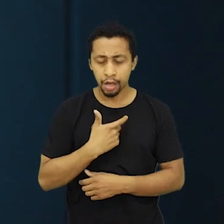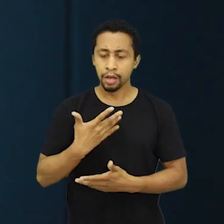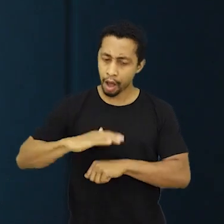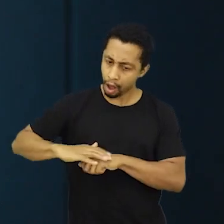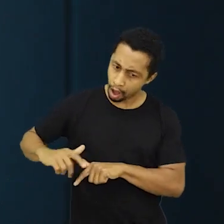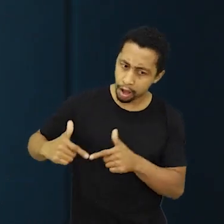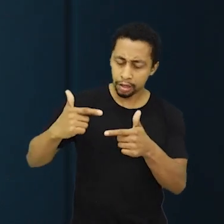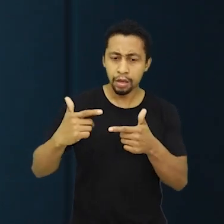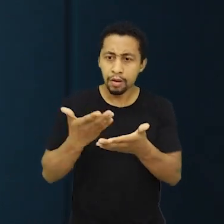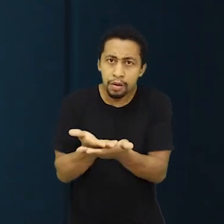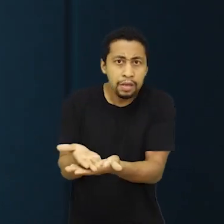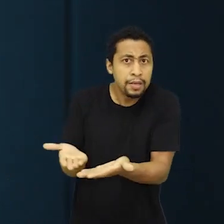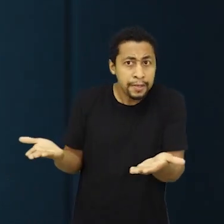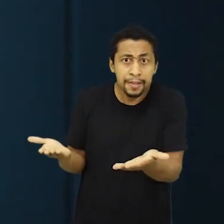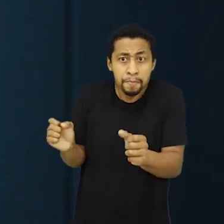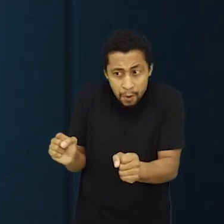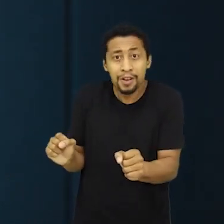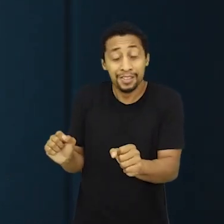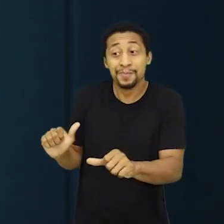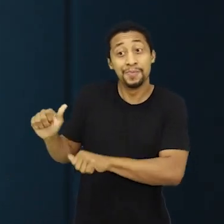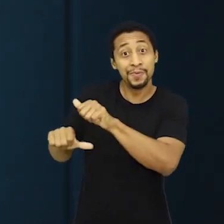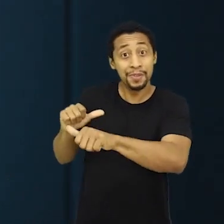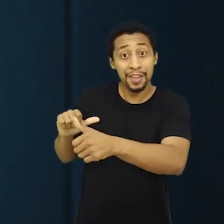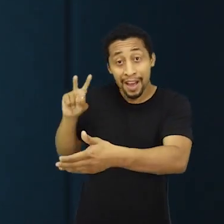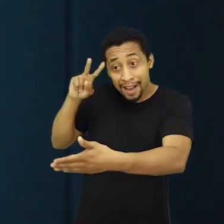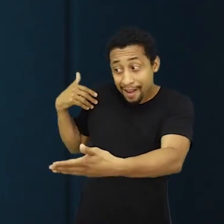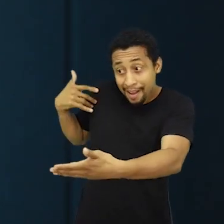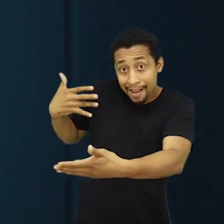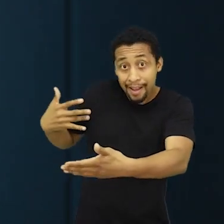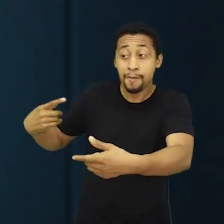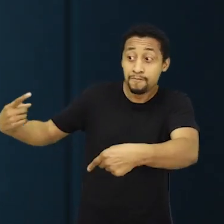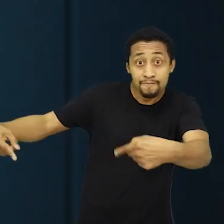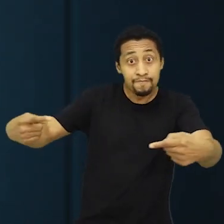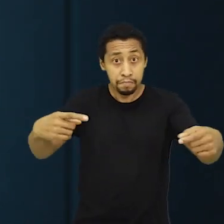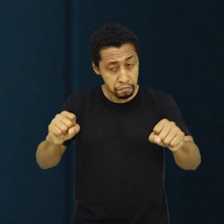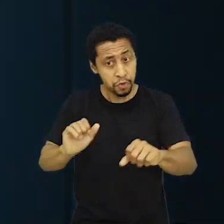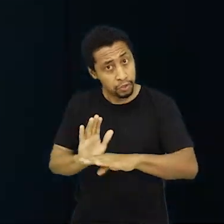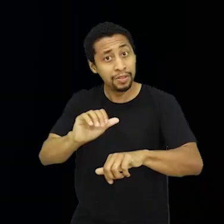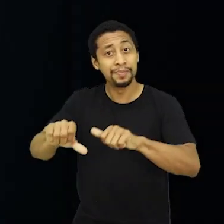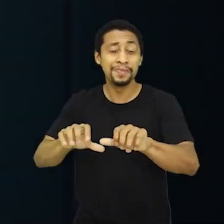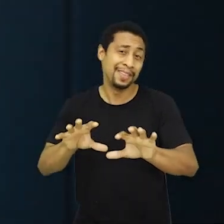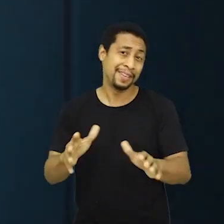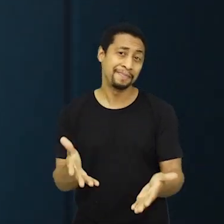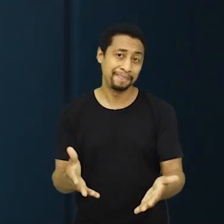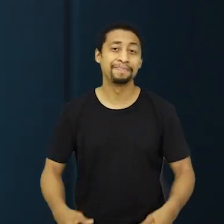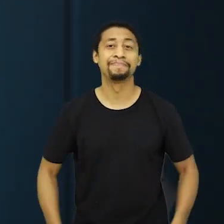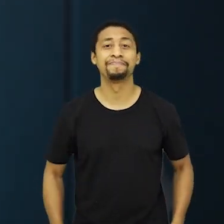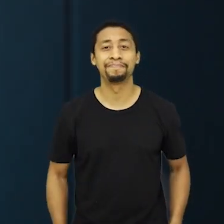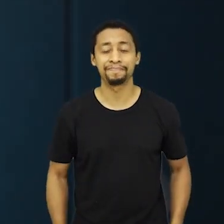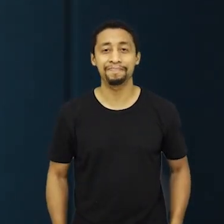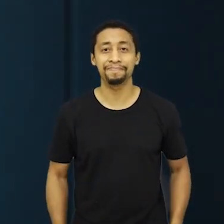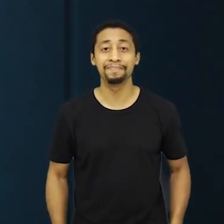e indivíduos transformadores da sua história, da sua política. Acho que é isso. O projeto Usina